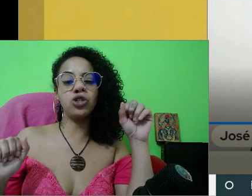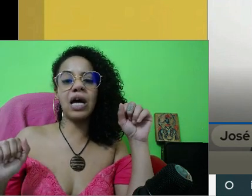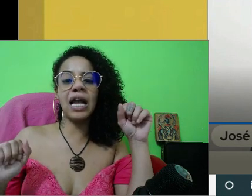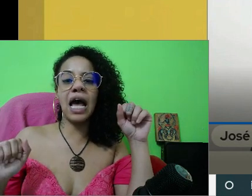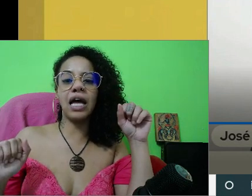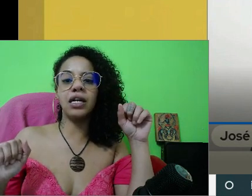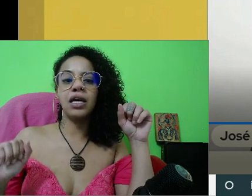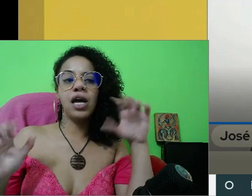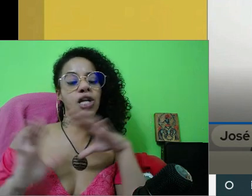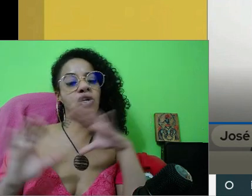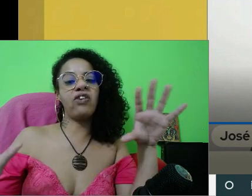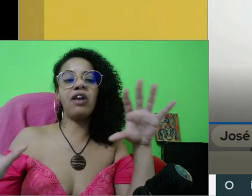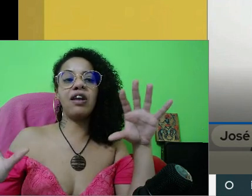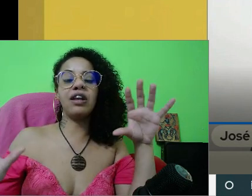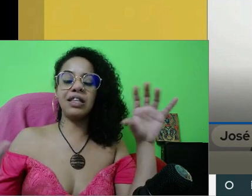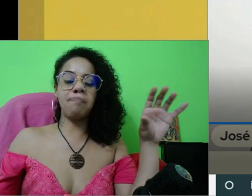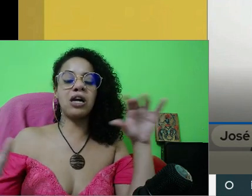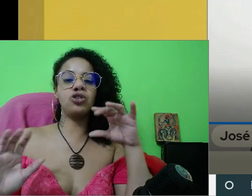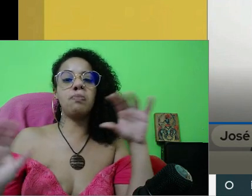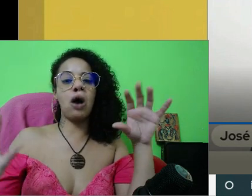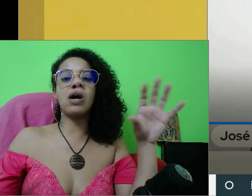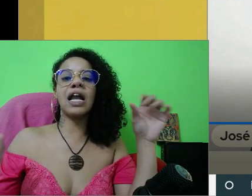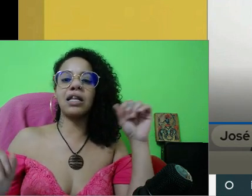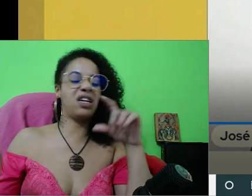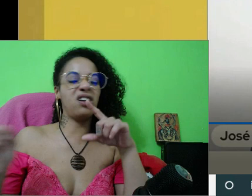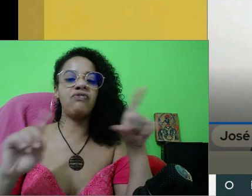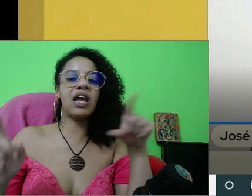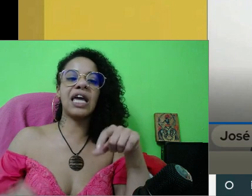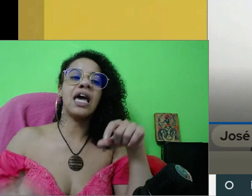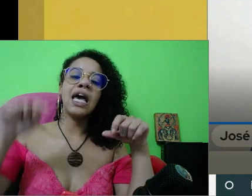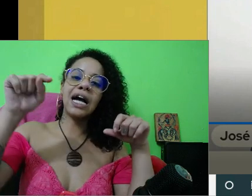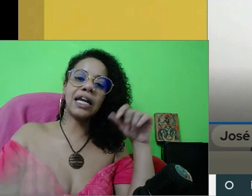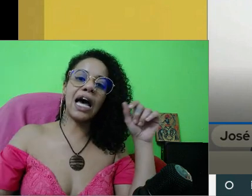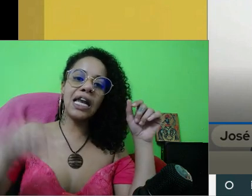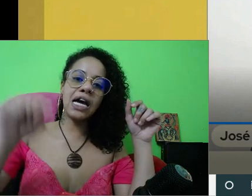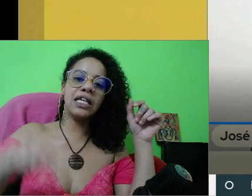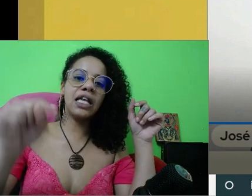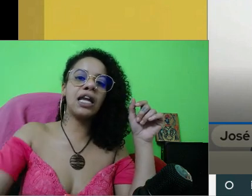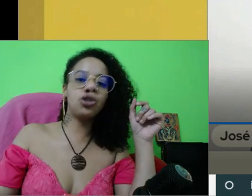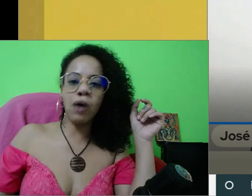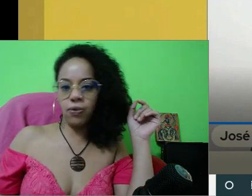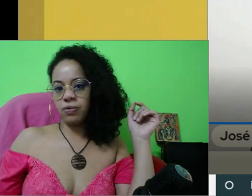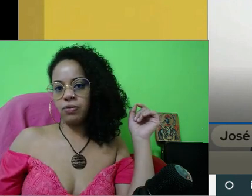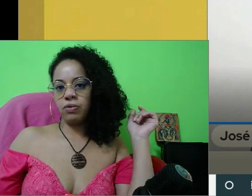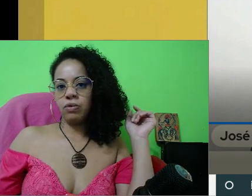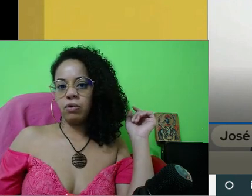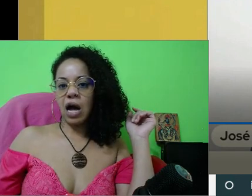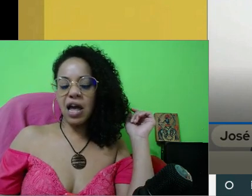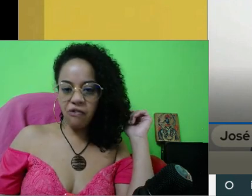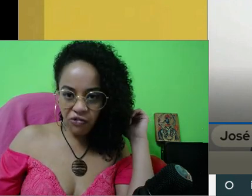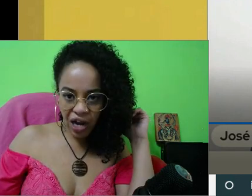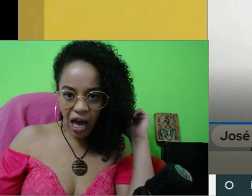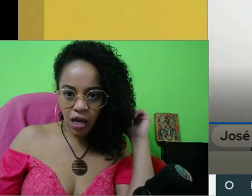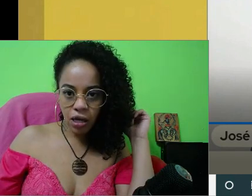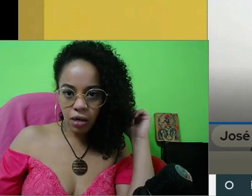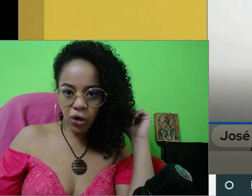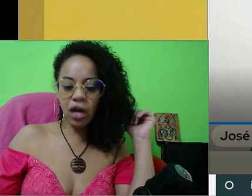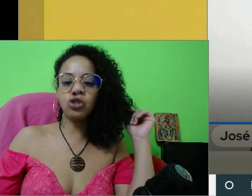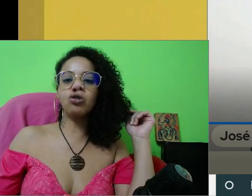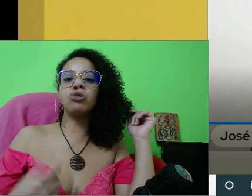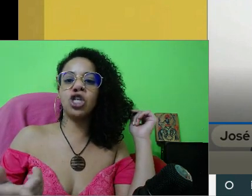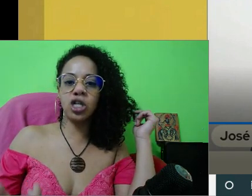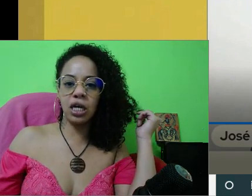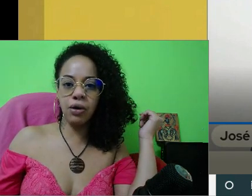ele só fala da parte do canalha ele só lá da parte do mau caráter ele não fala que é canalha intelectual aí eu vou ficar